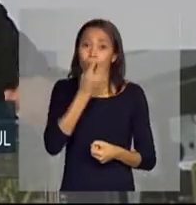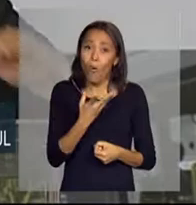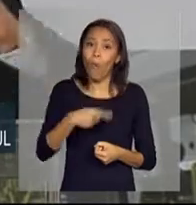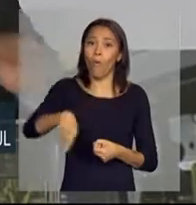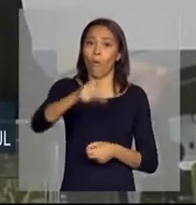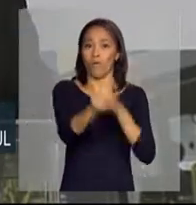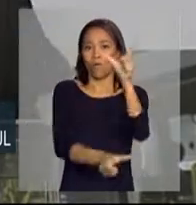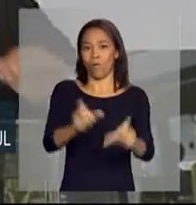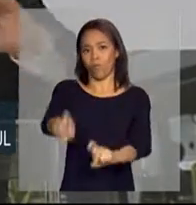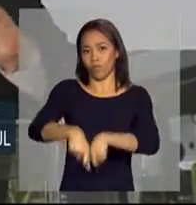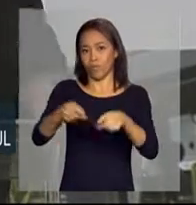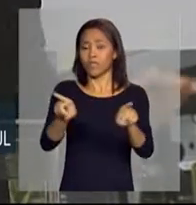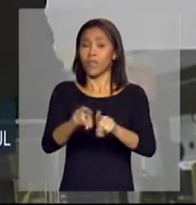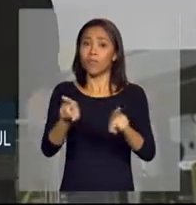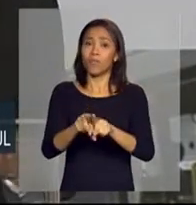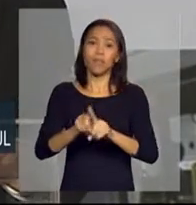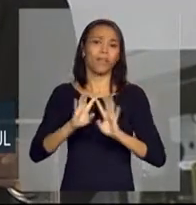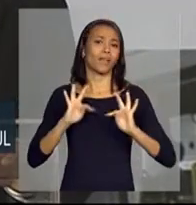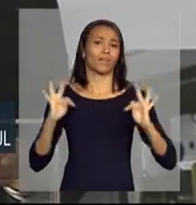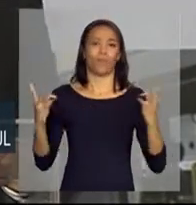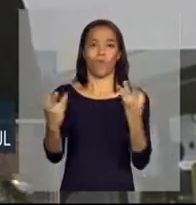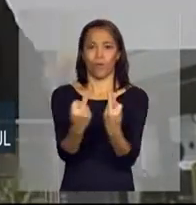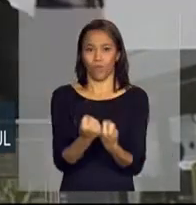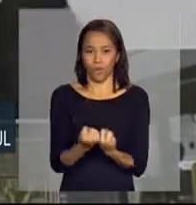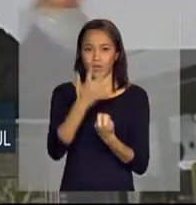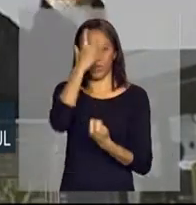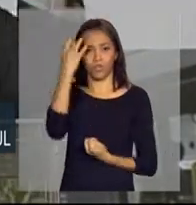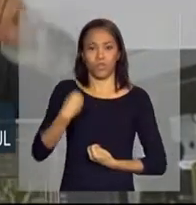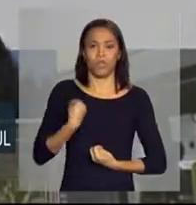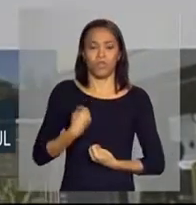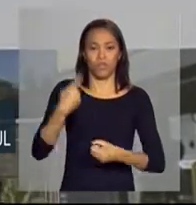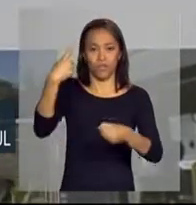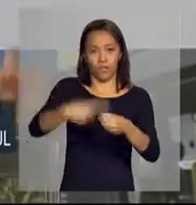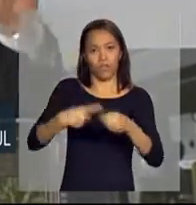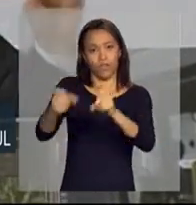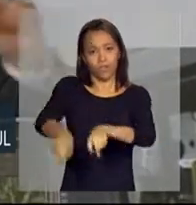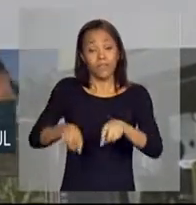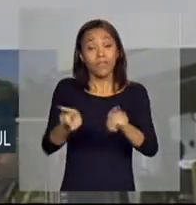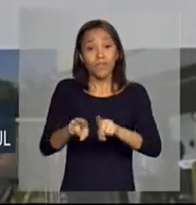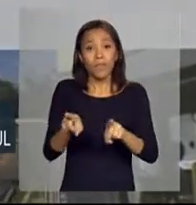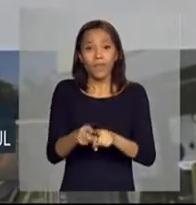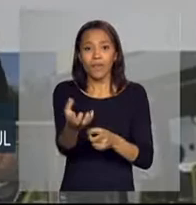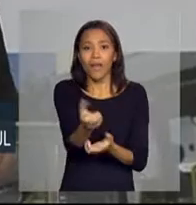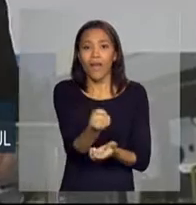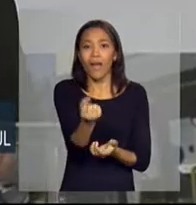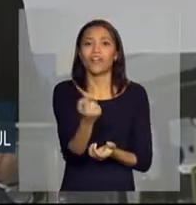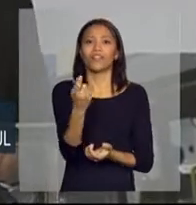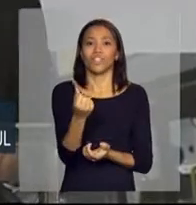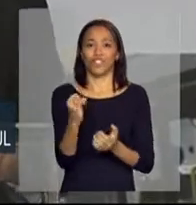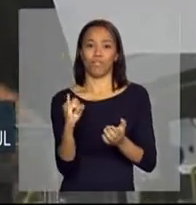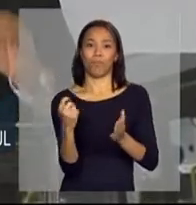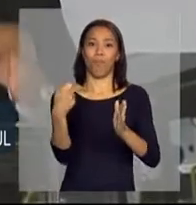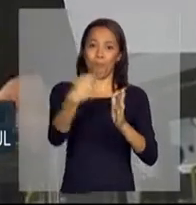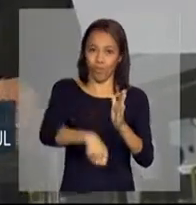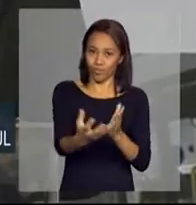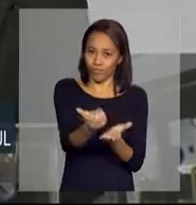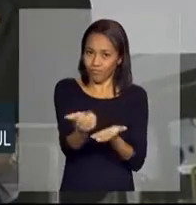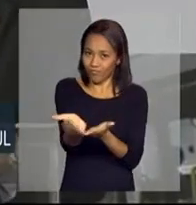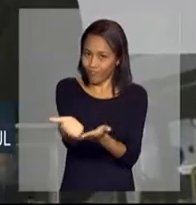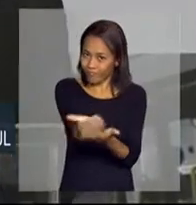agricultores, mas vai ser bom para o conjunto da população do município e também vai aumentar a arrecadação municipal. Eu